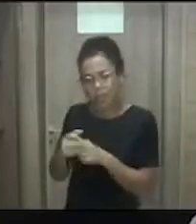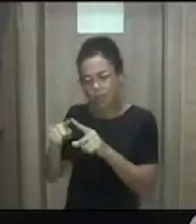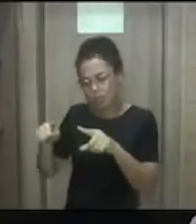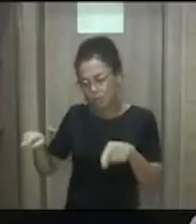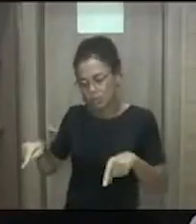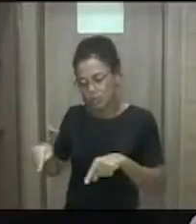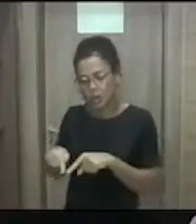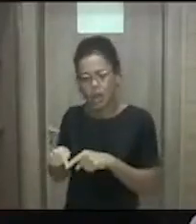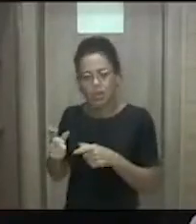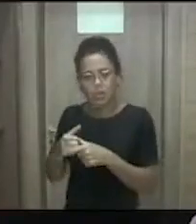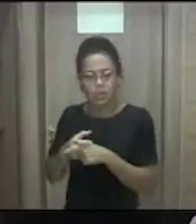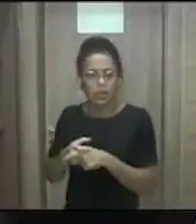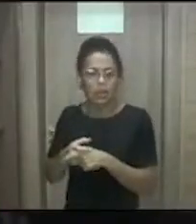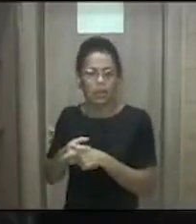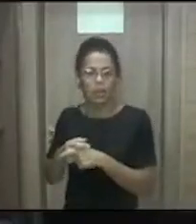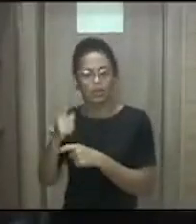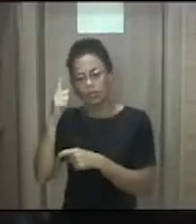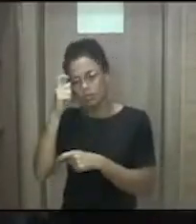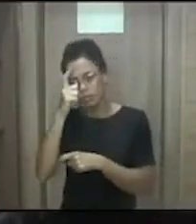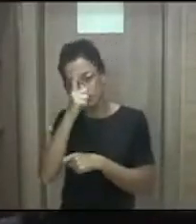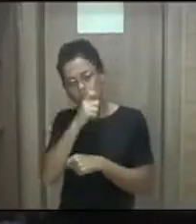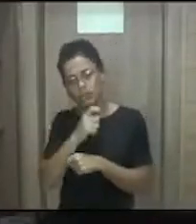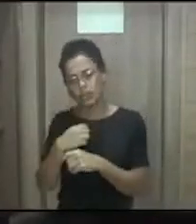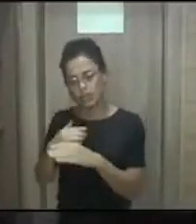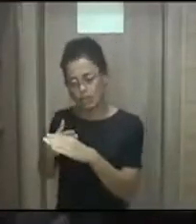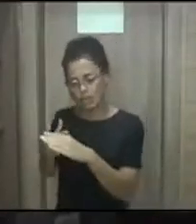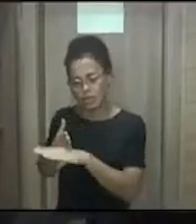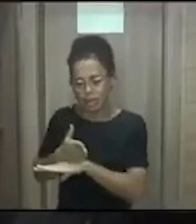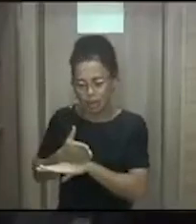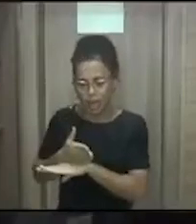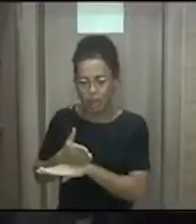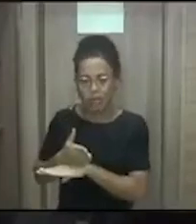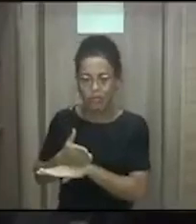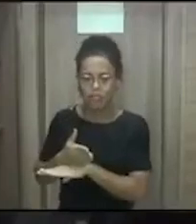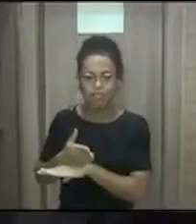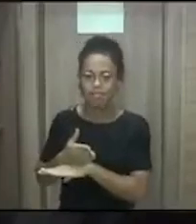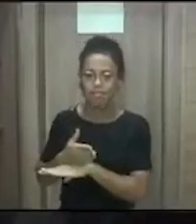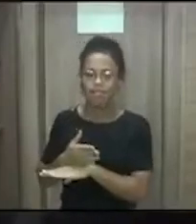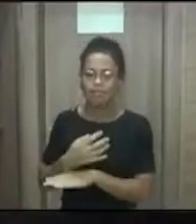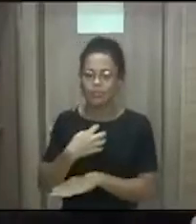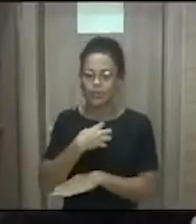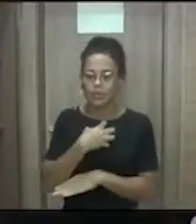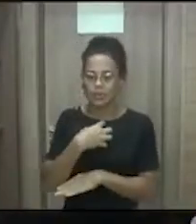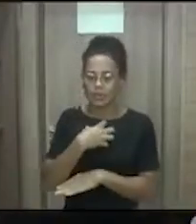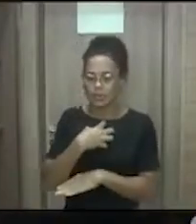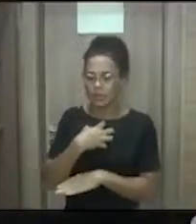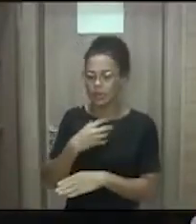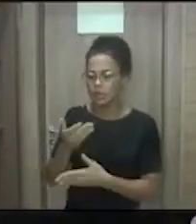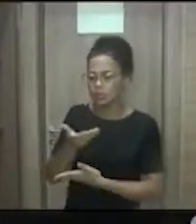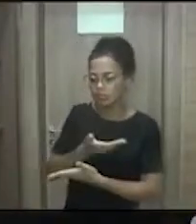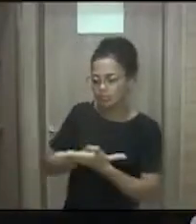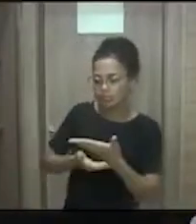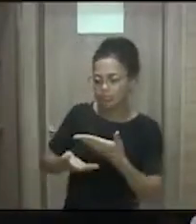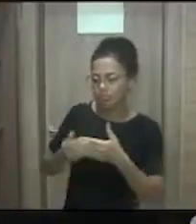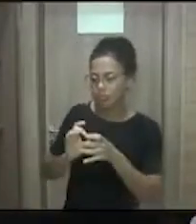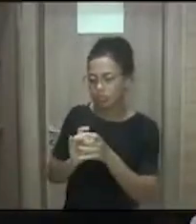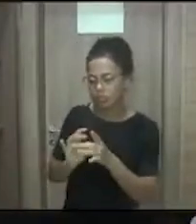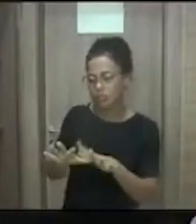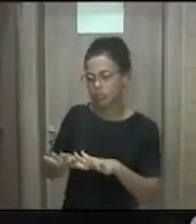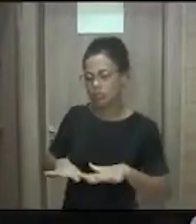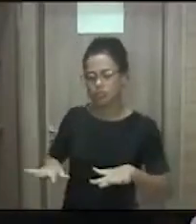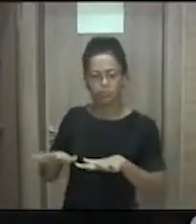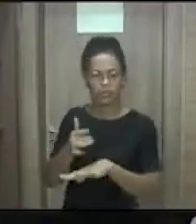com grandes, assim, a gente entrava no laboratório, a gente não sentia que existia um fluxo, né? Então,